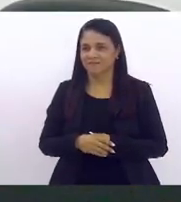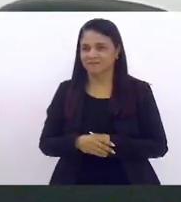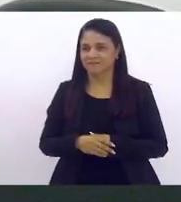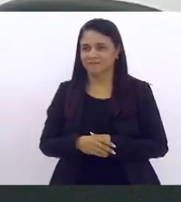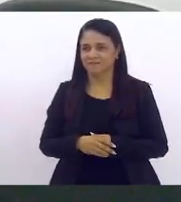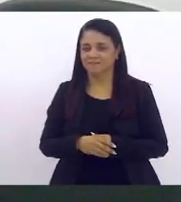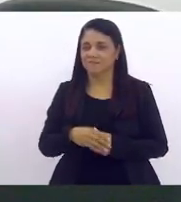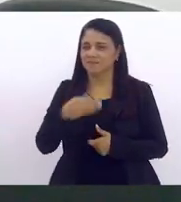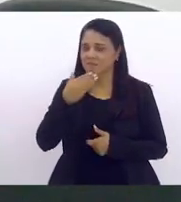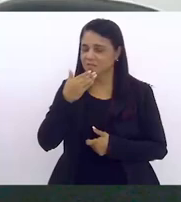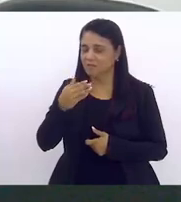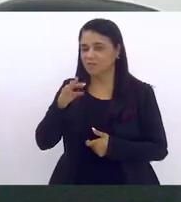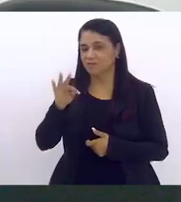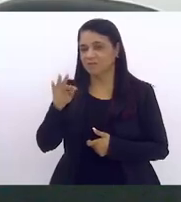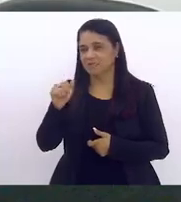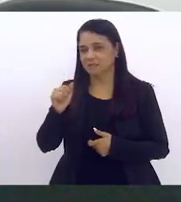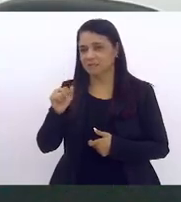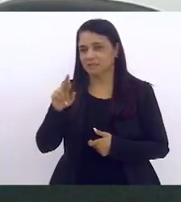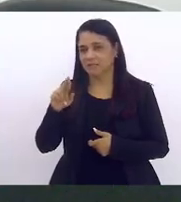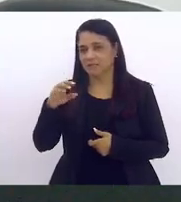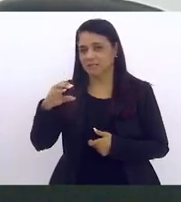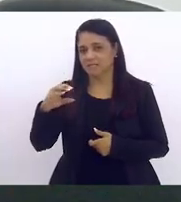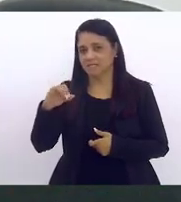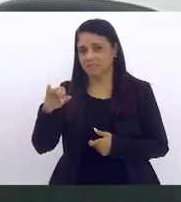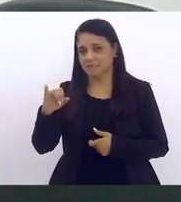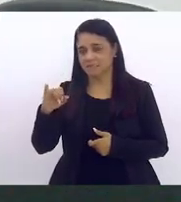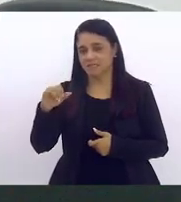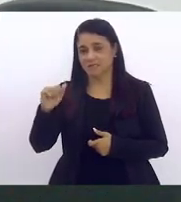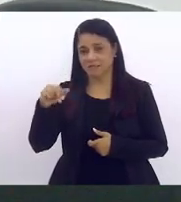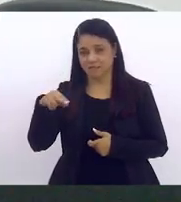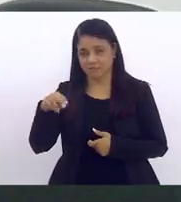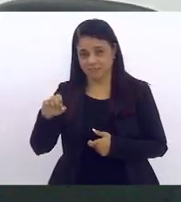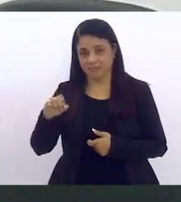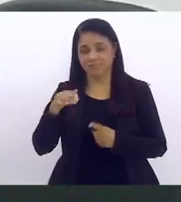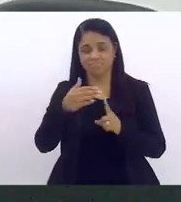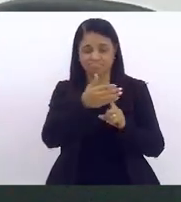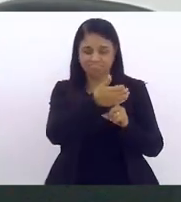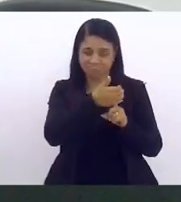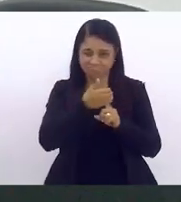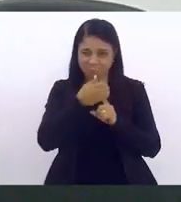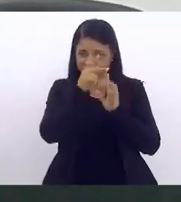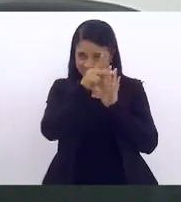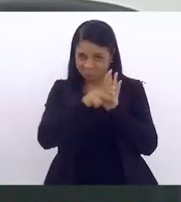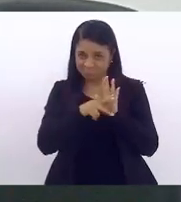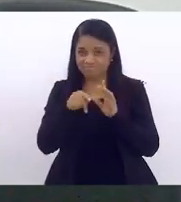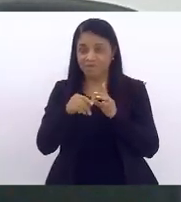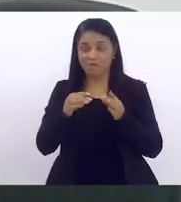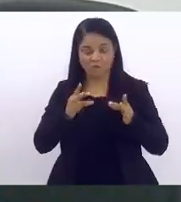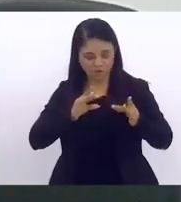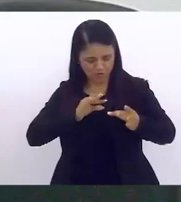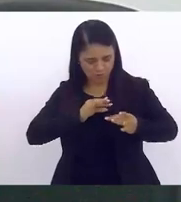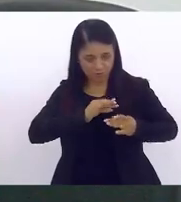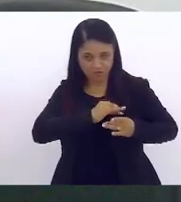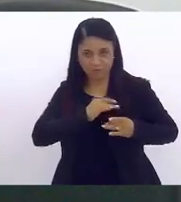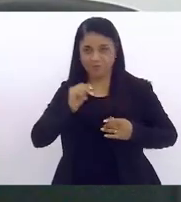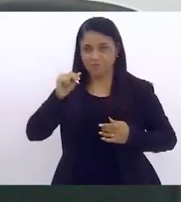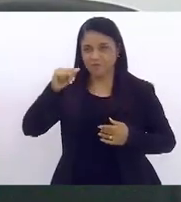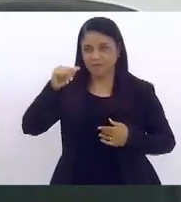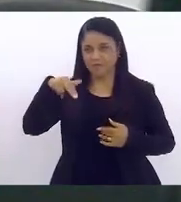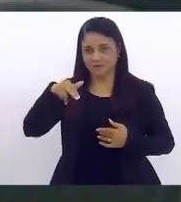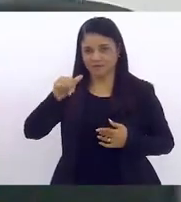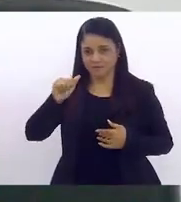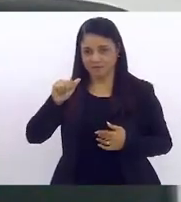E queria pedir que a Tarciane, uma das coordenadoras do projeto Acolher Gestante, entregasse também o broche de parceiro para a Ana Reis, da